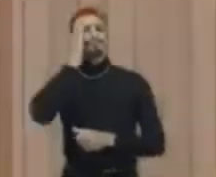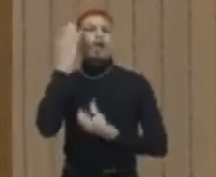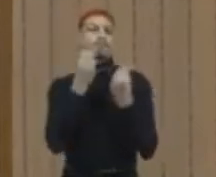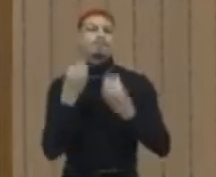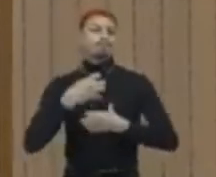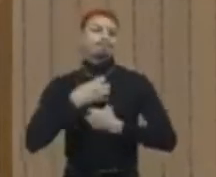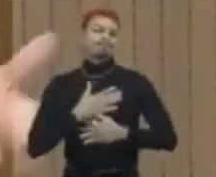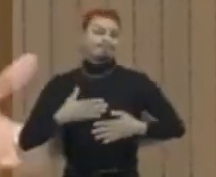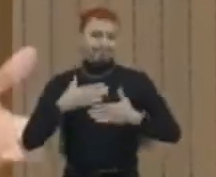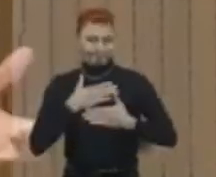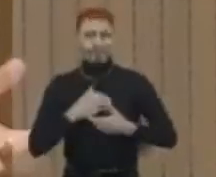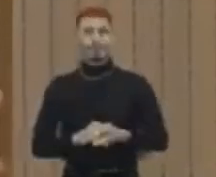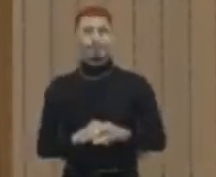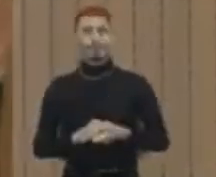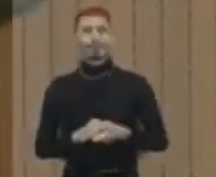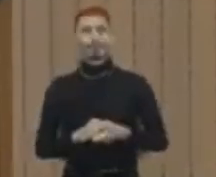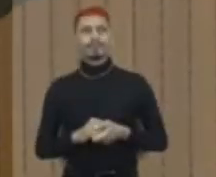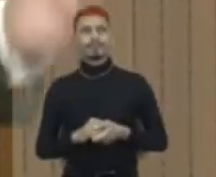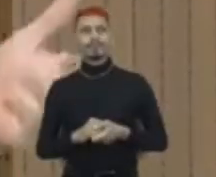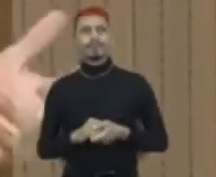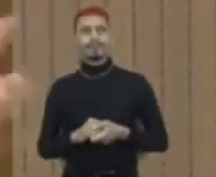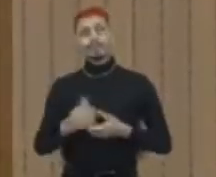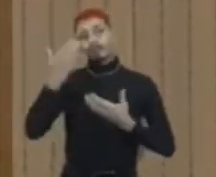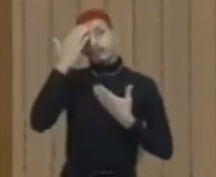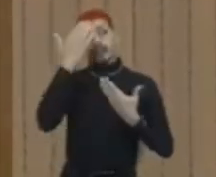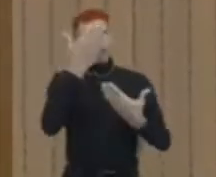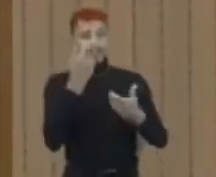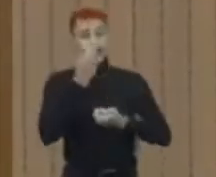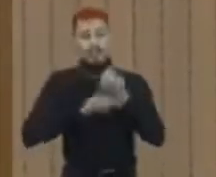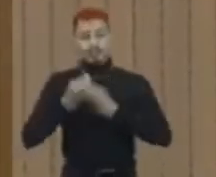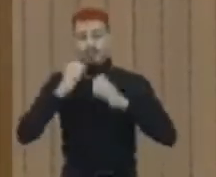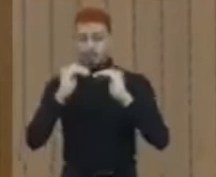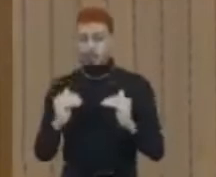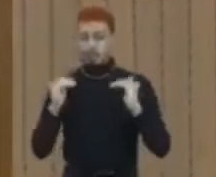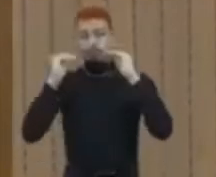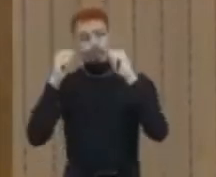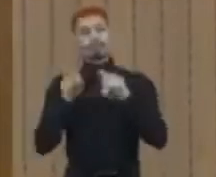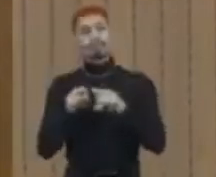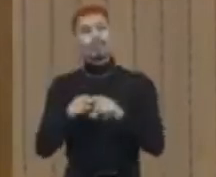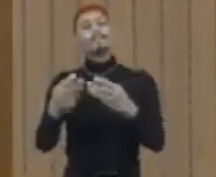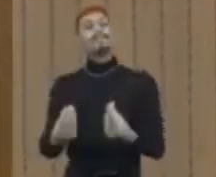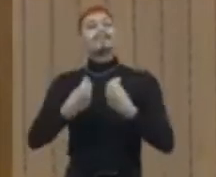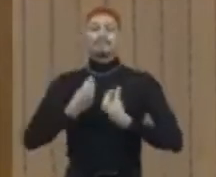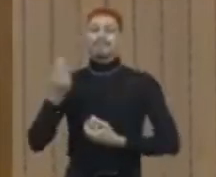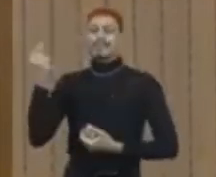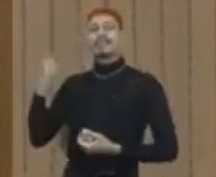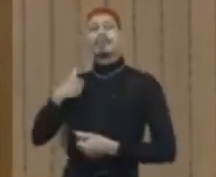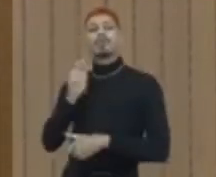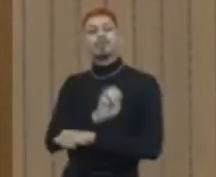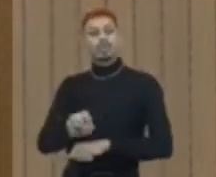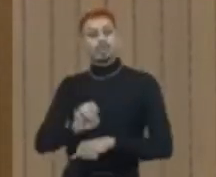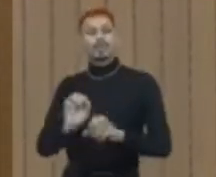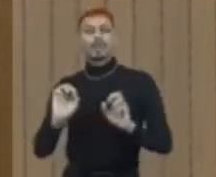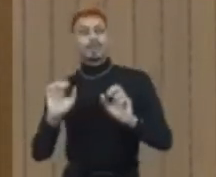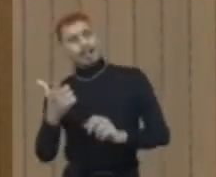E além de agradecer à administração superior que nos proporcionou, apesar de